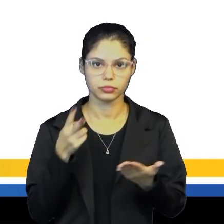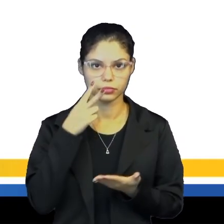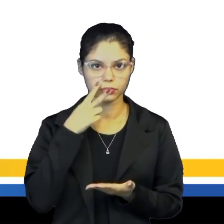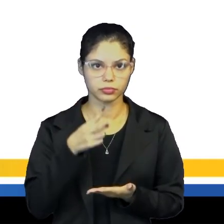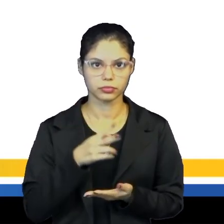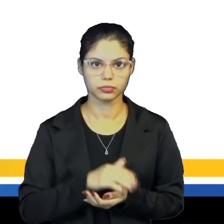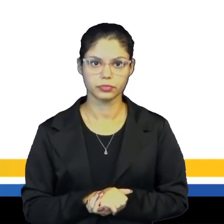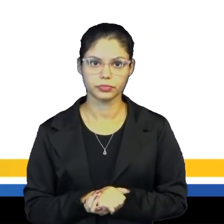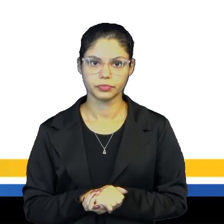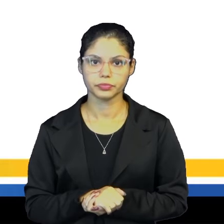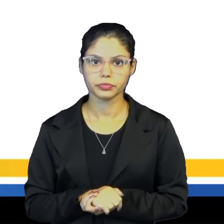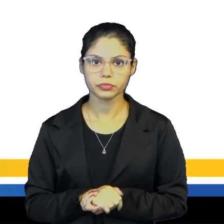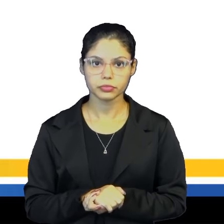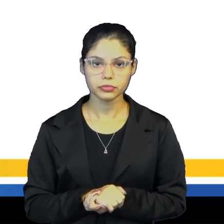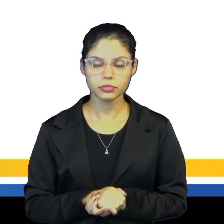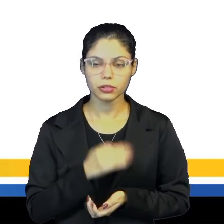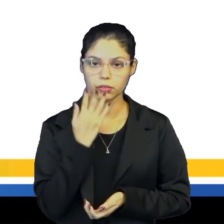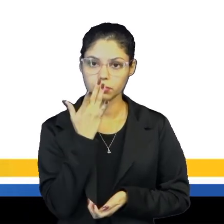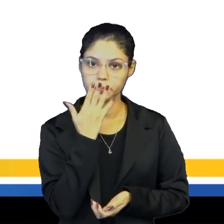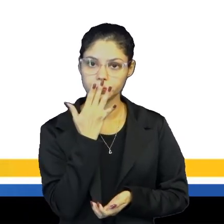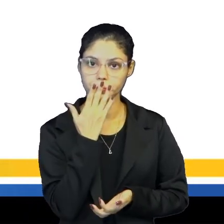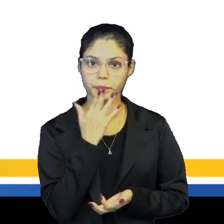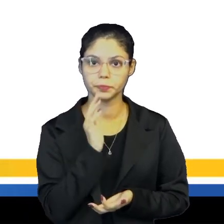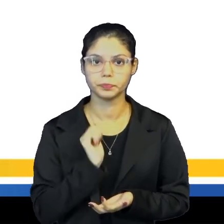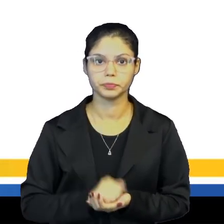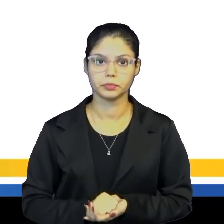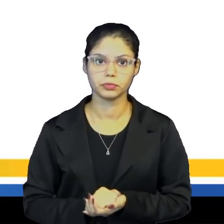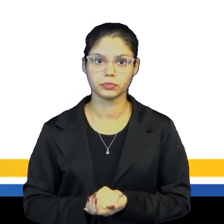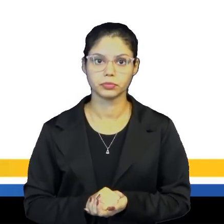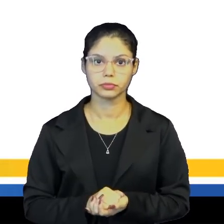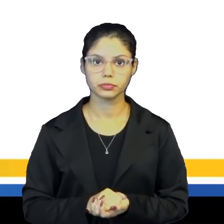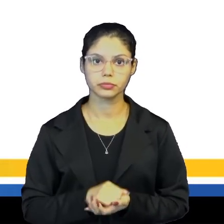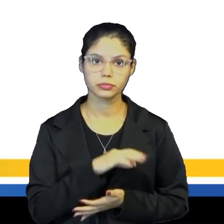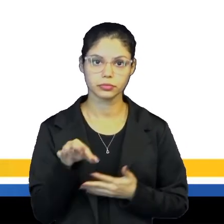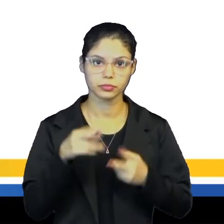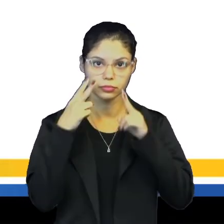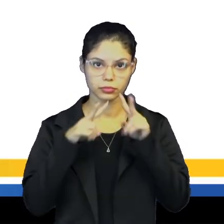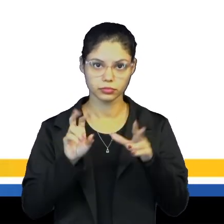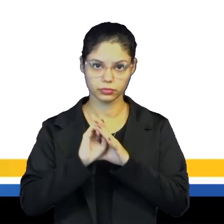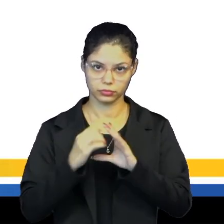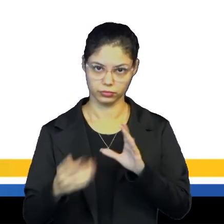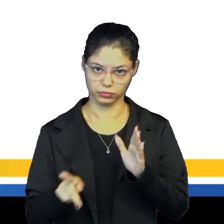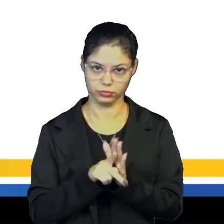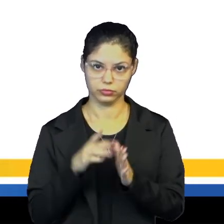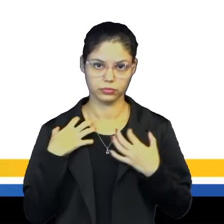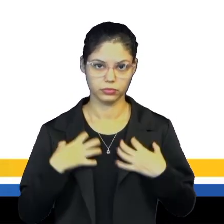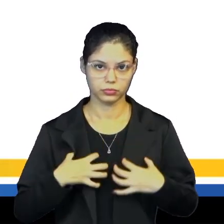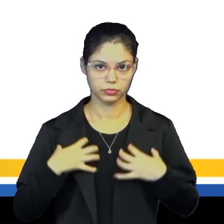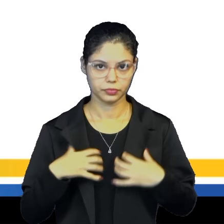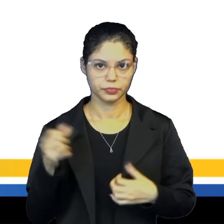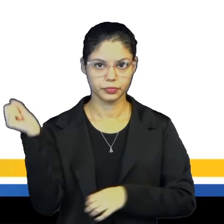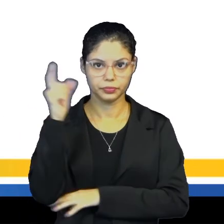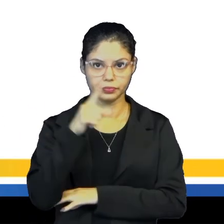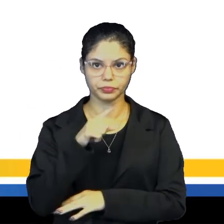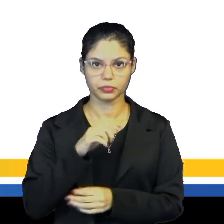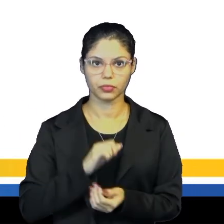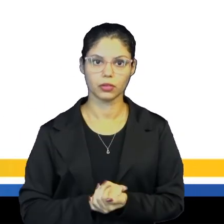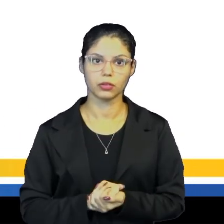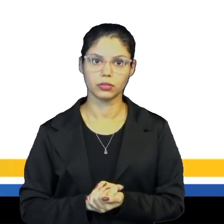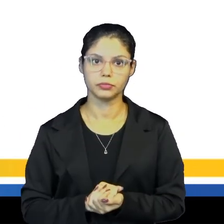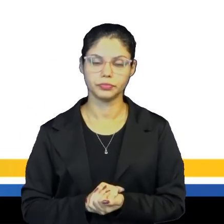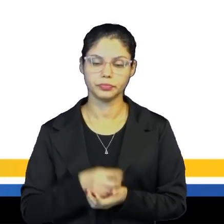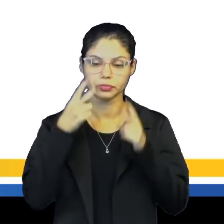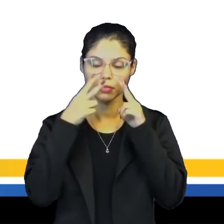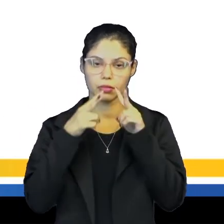verem. A cor. A cor é o elemento visual caracterizado pela sensação provocada pela luz sobre